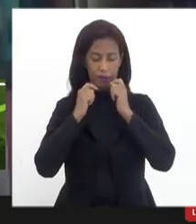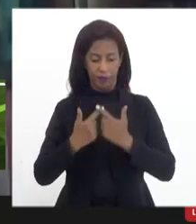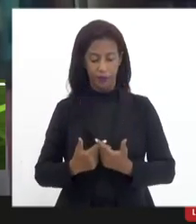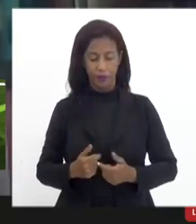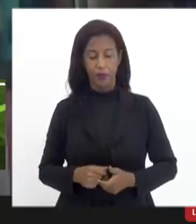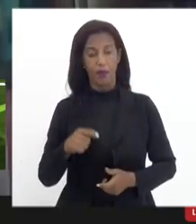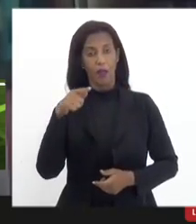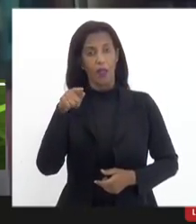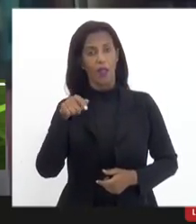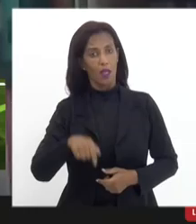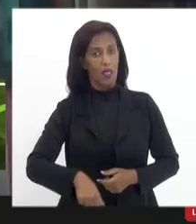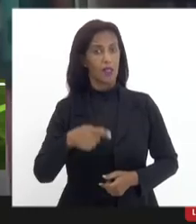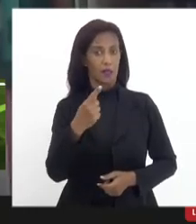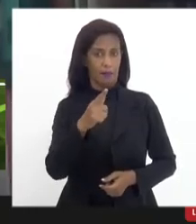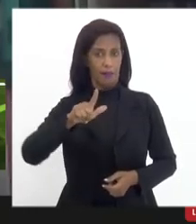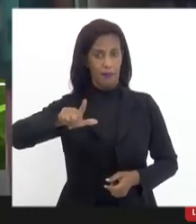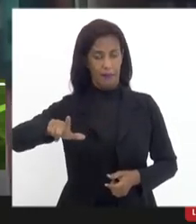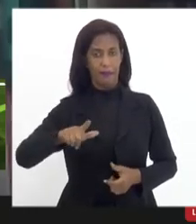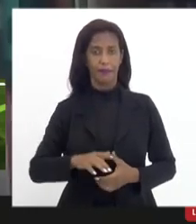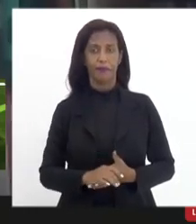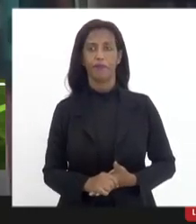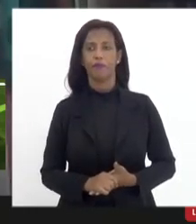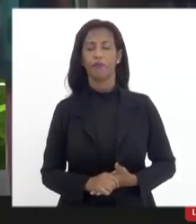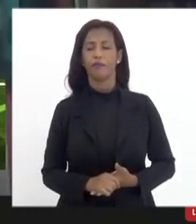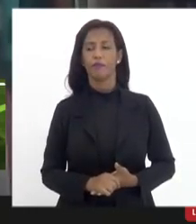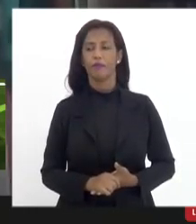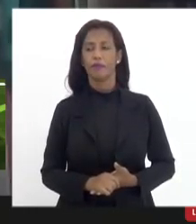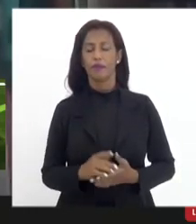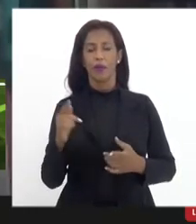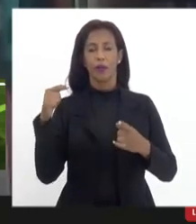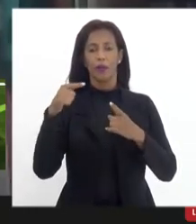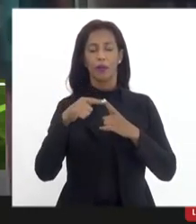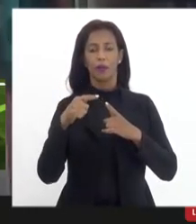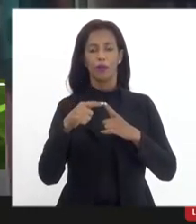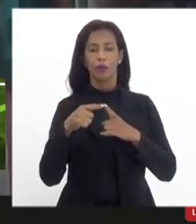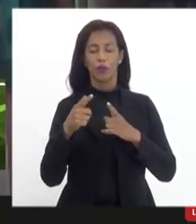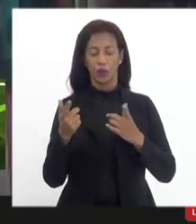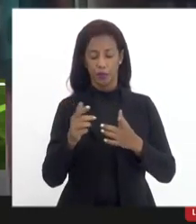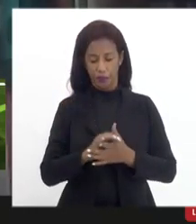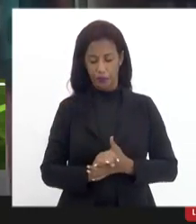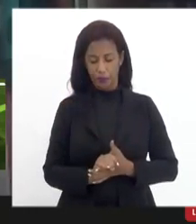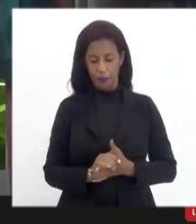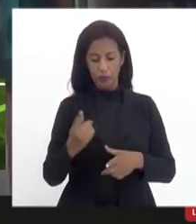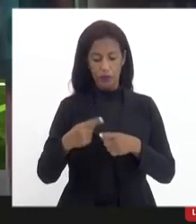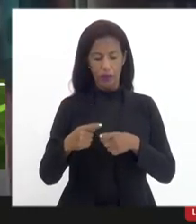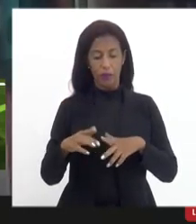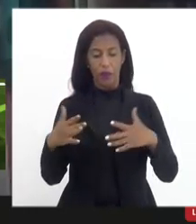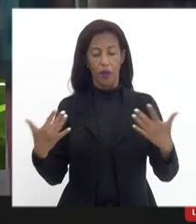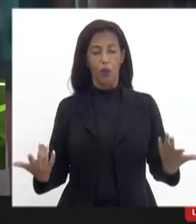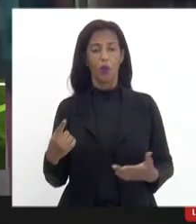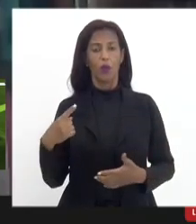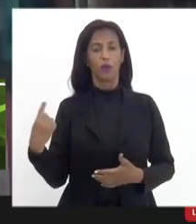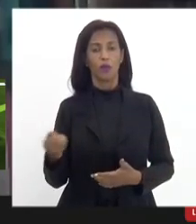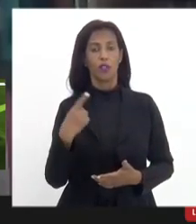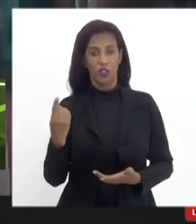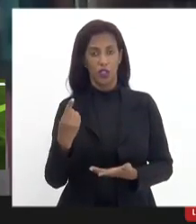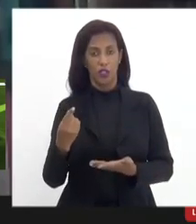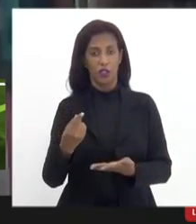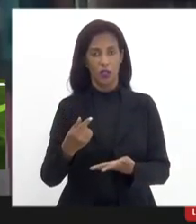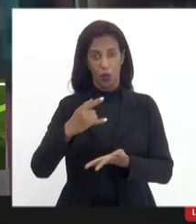Esse projeto é objeto, porque quando a gente recebe a demanda,